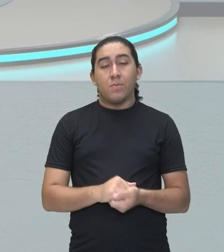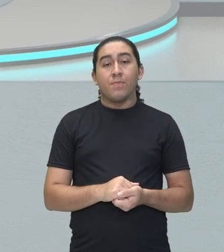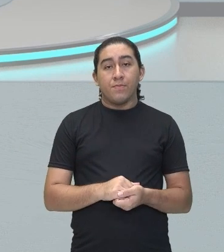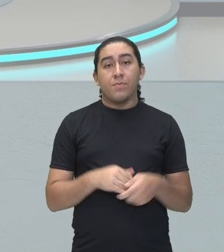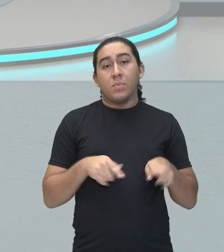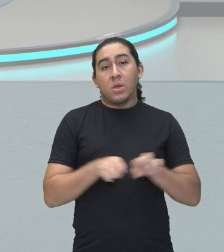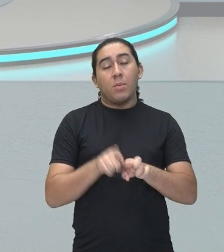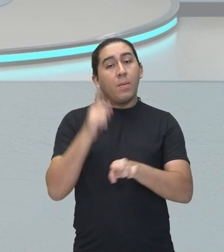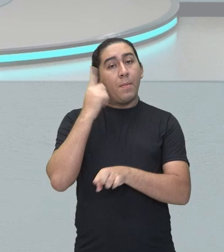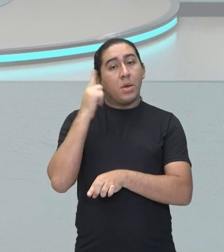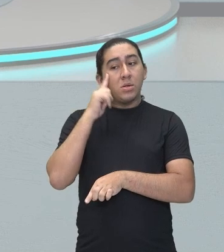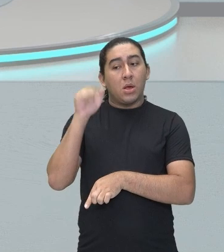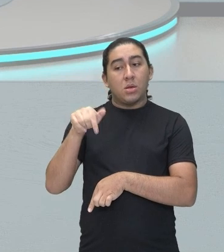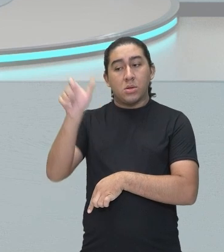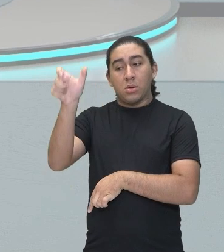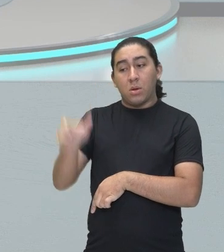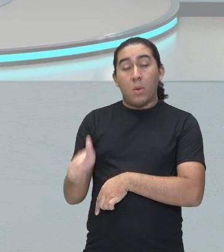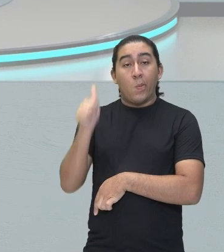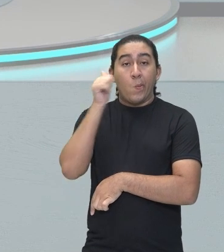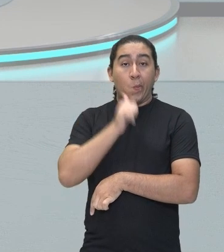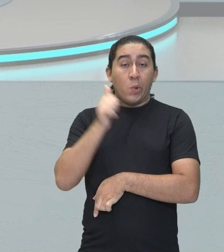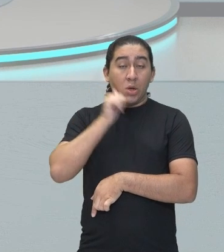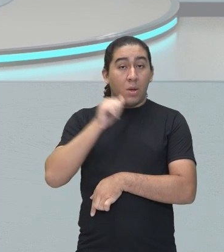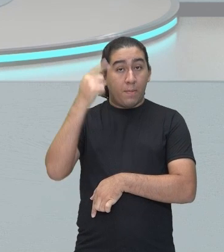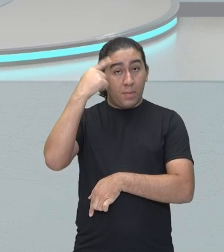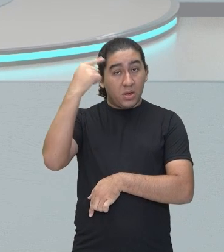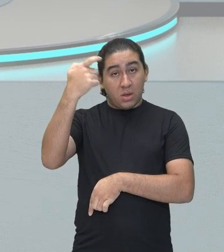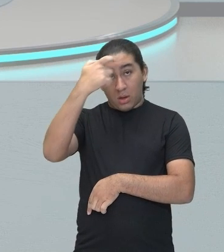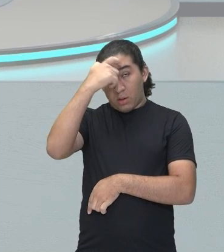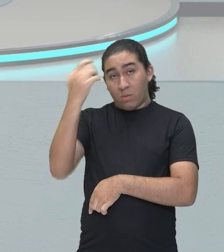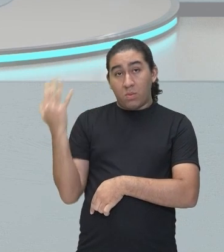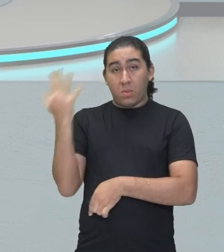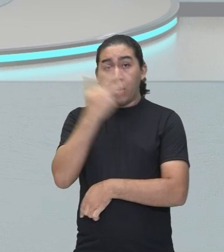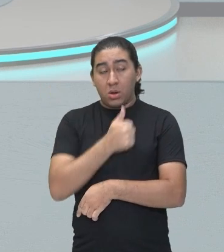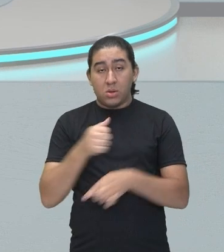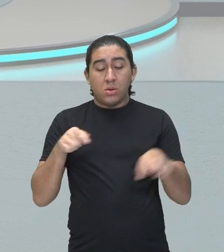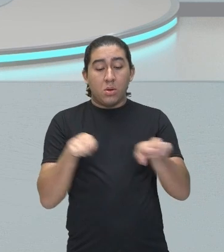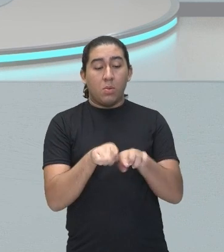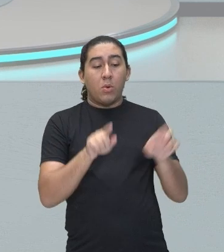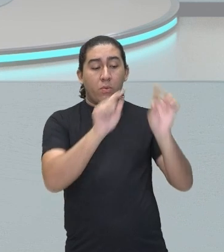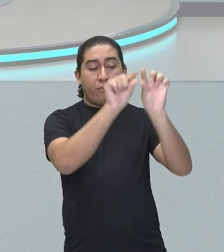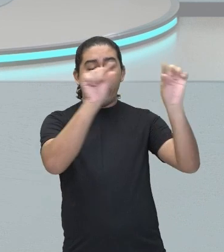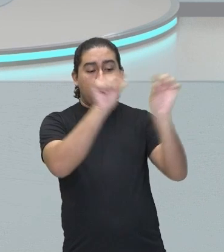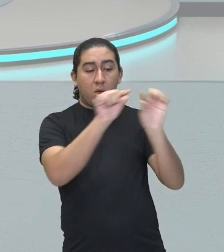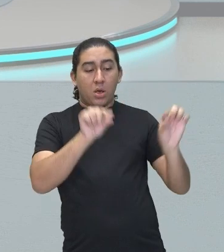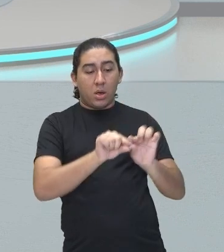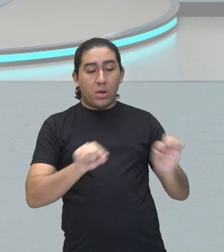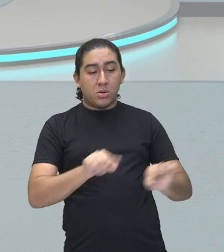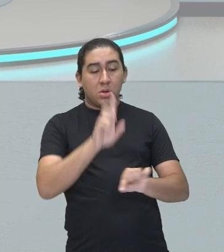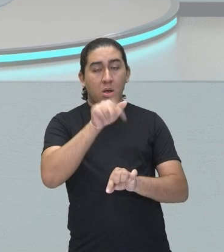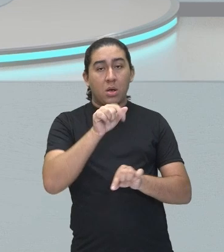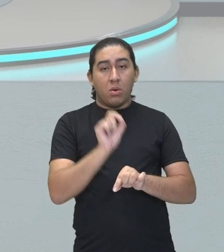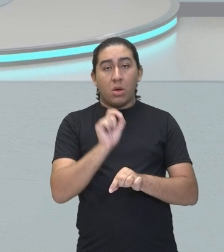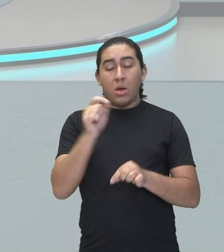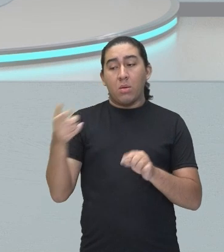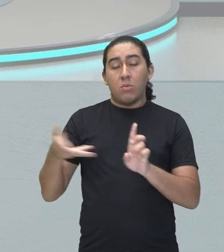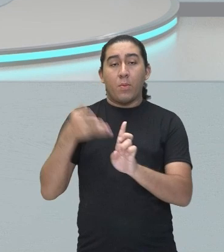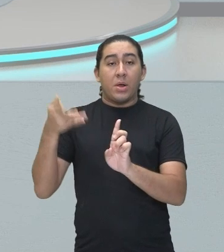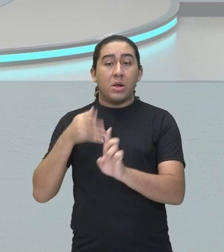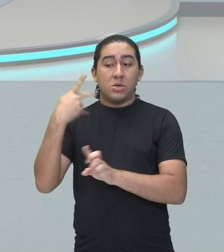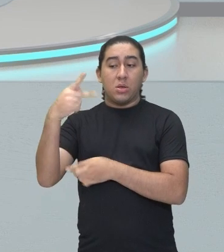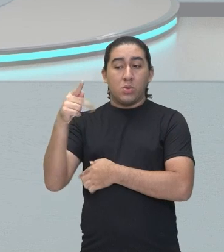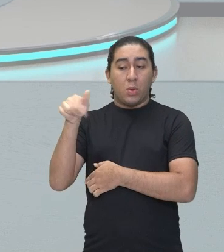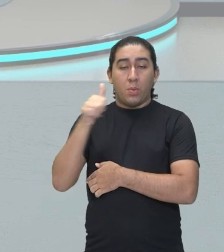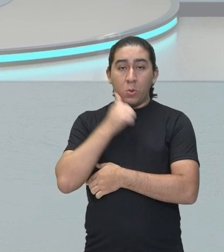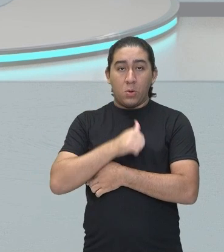interlocutora, uma mulher idealizada, ídolo belo, que os versos decassílabos são dedicados a ela. Então